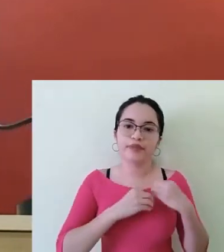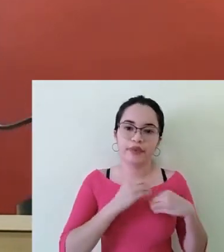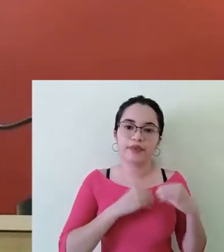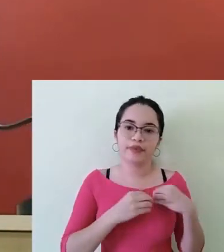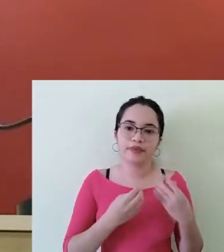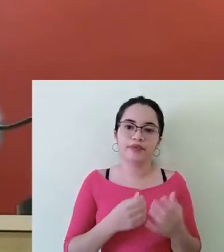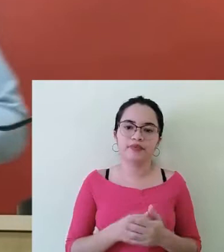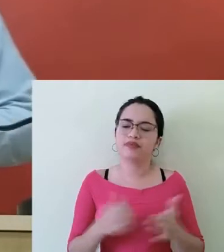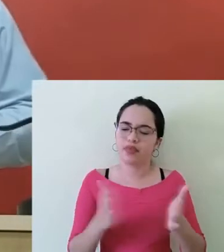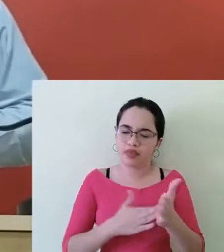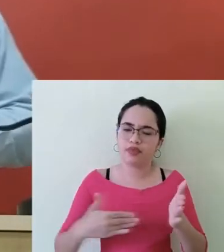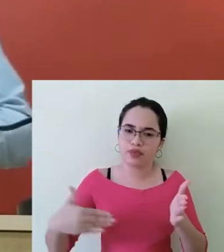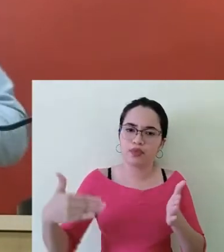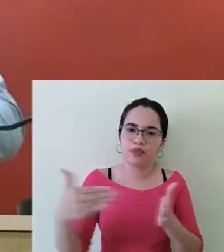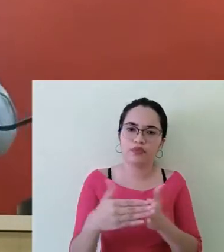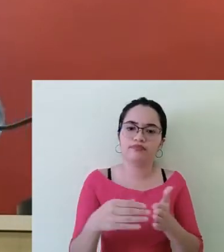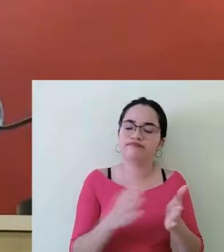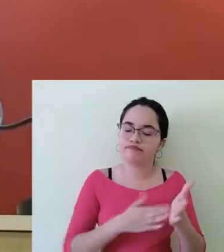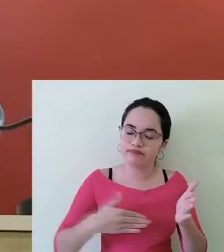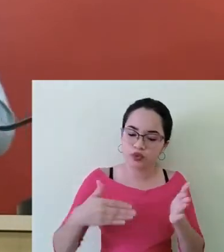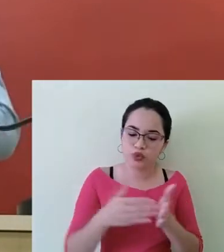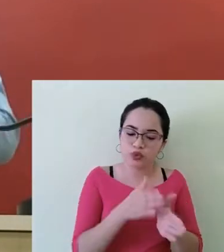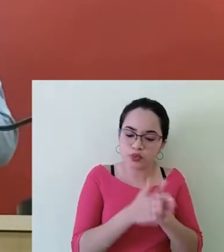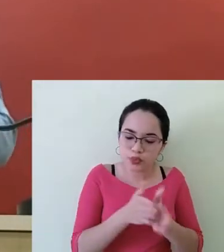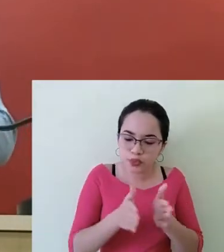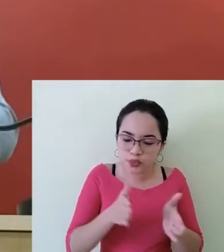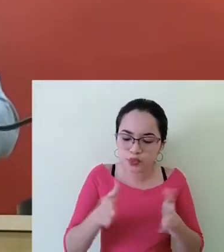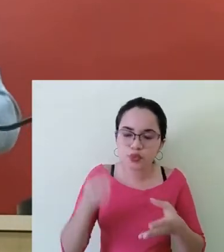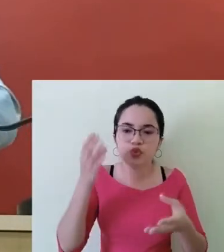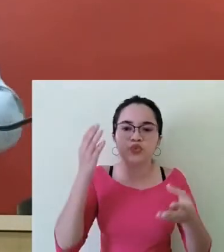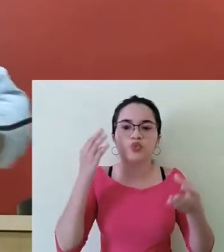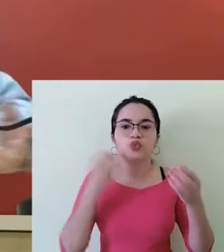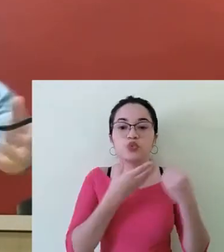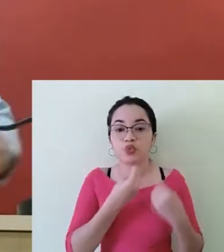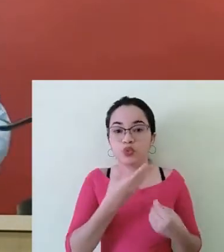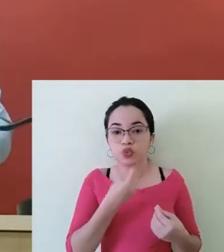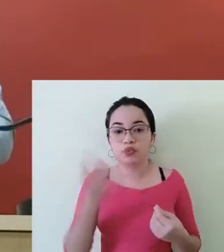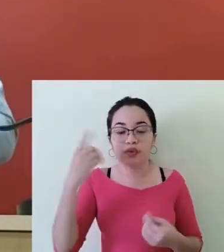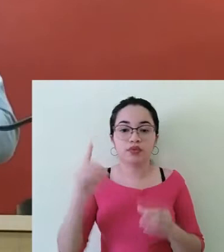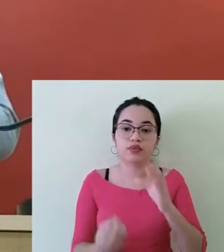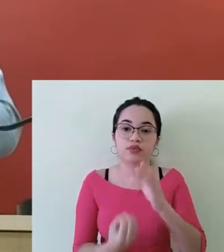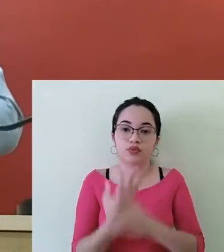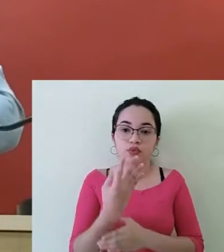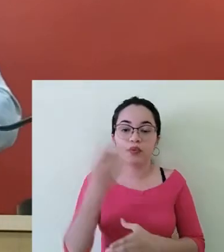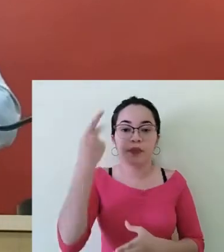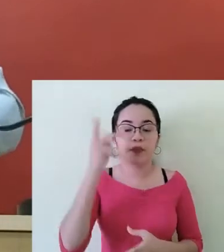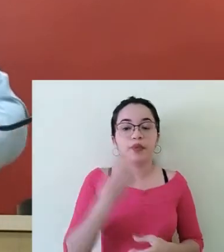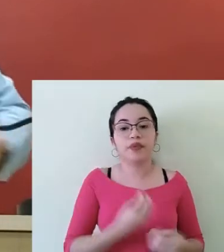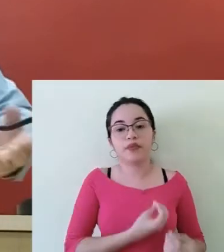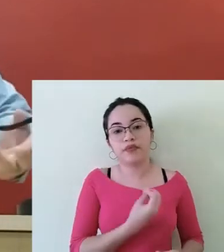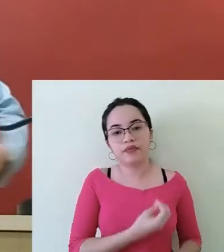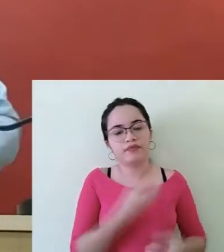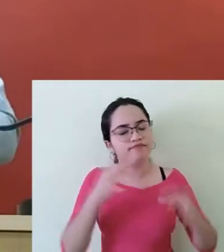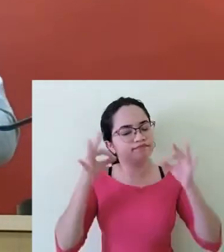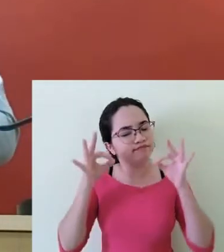corrompida de maneira integral. Todas as partes do homem que Deus havia criado para viver